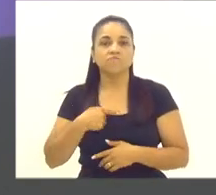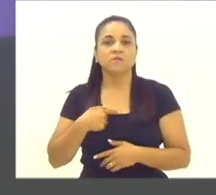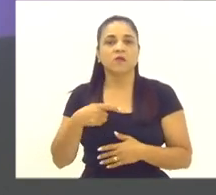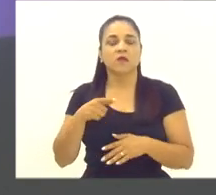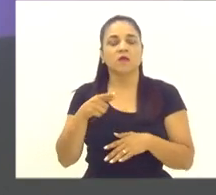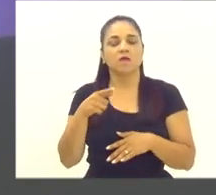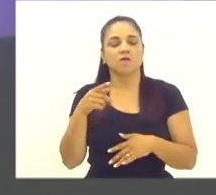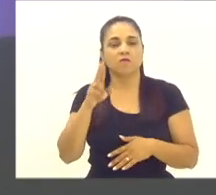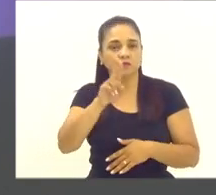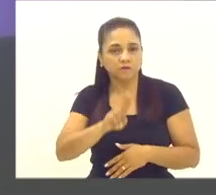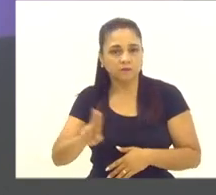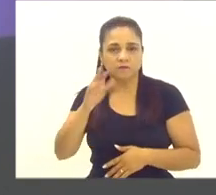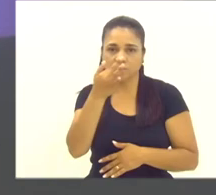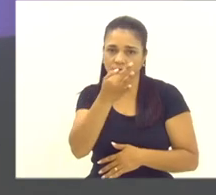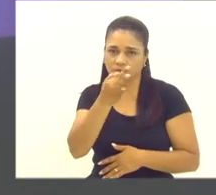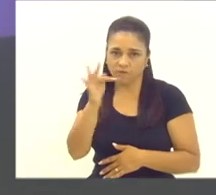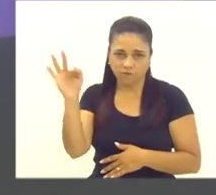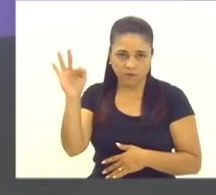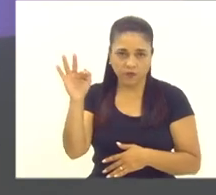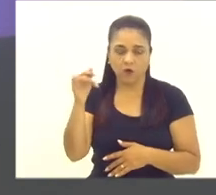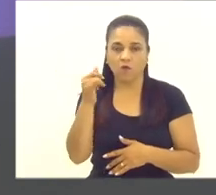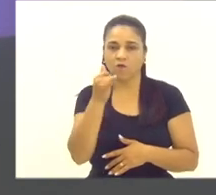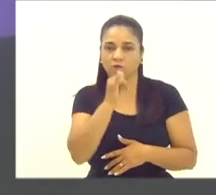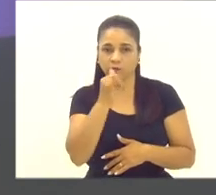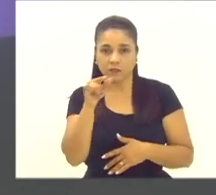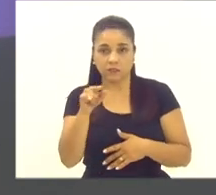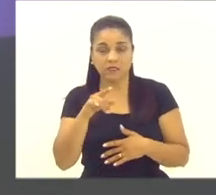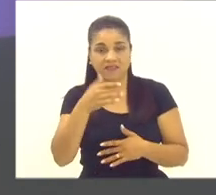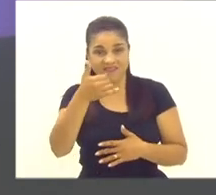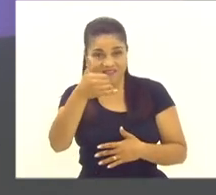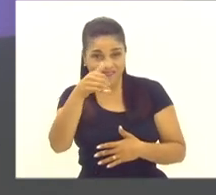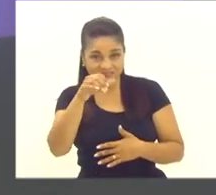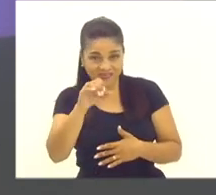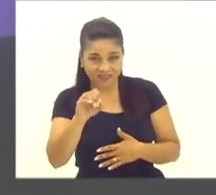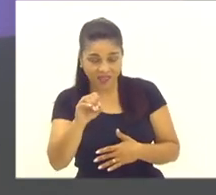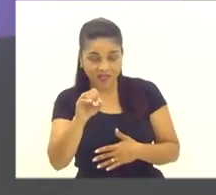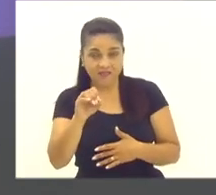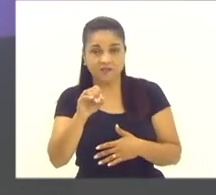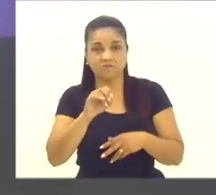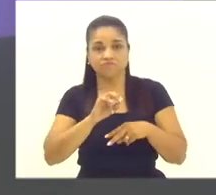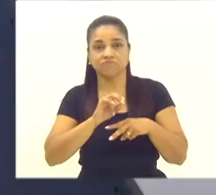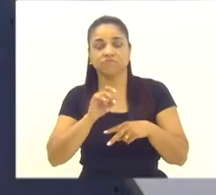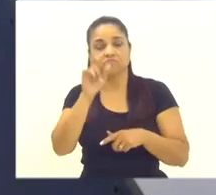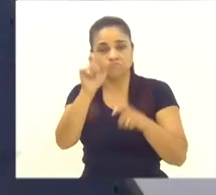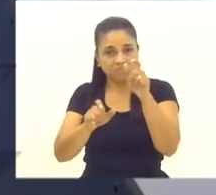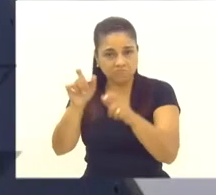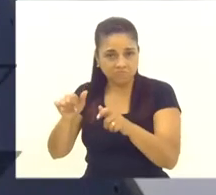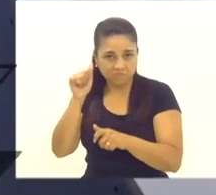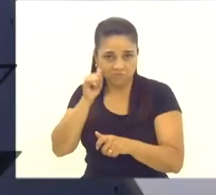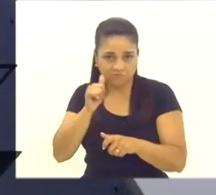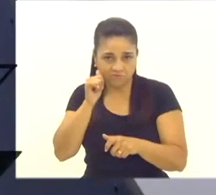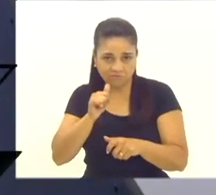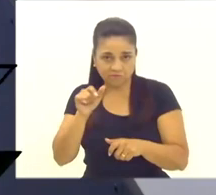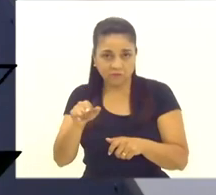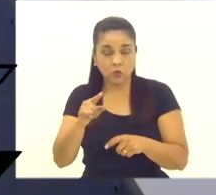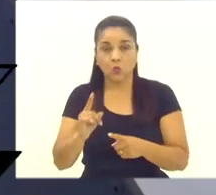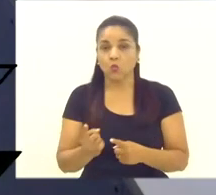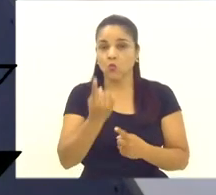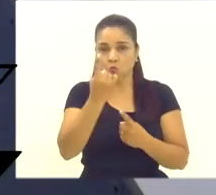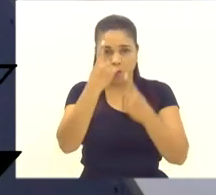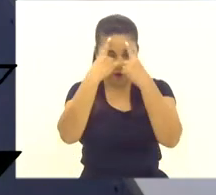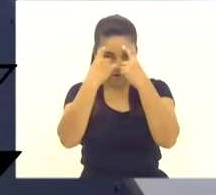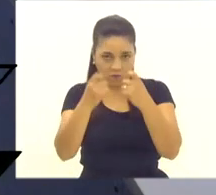é que diz que em cada 10 menções a parlamentares mulheres nas redes uma é violenta